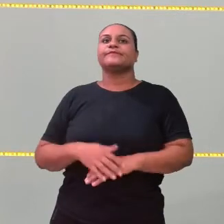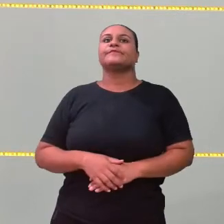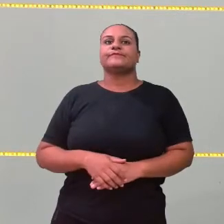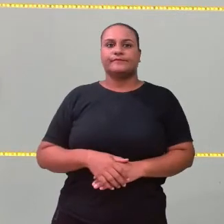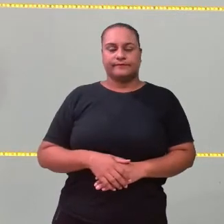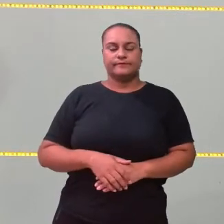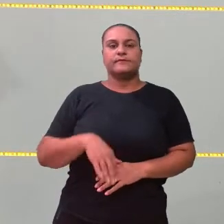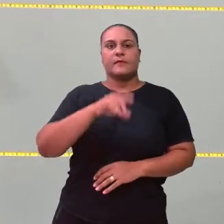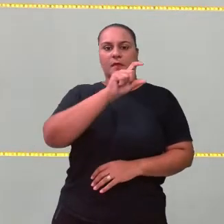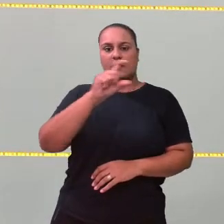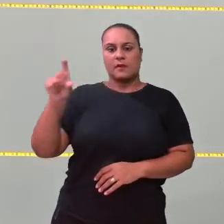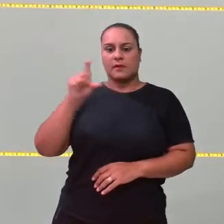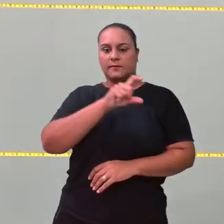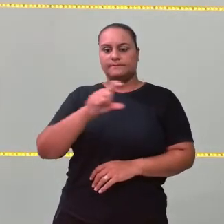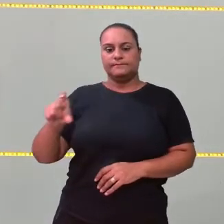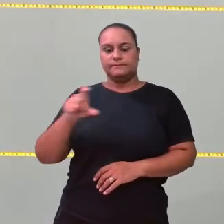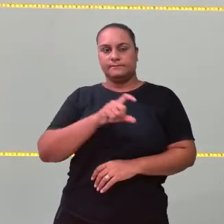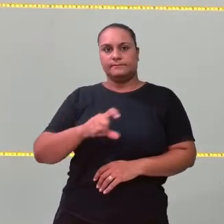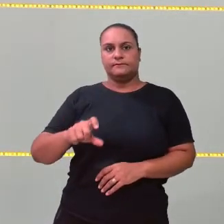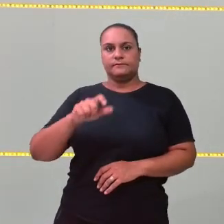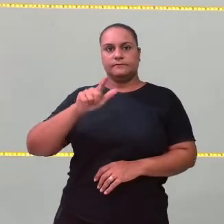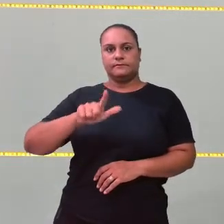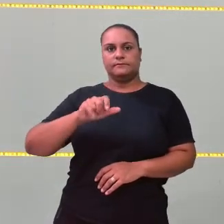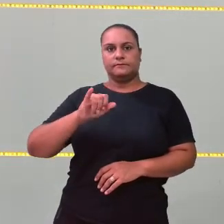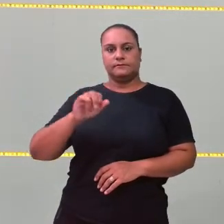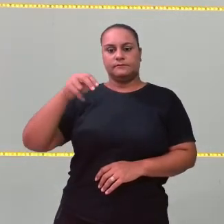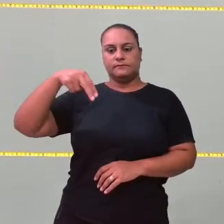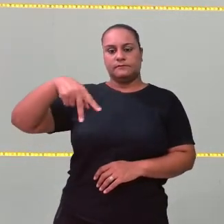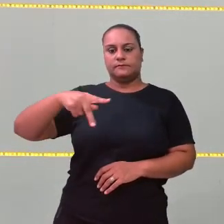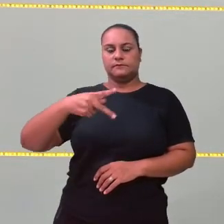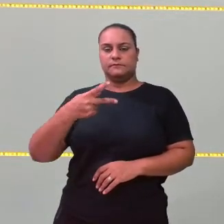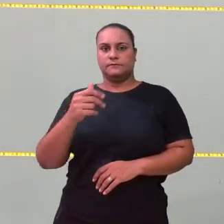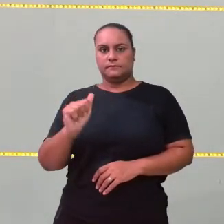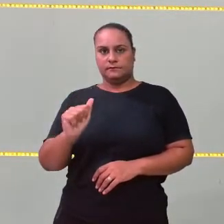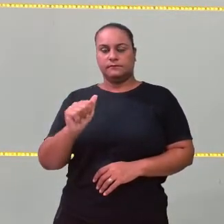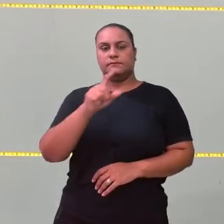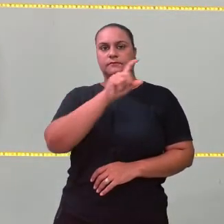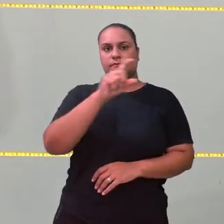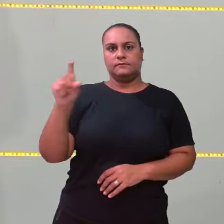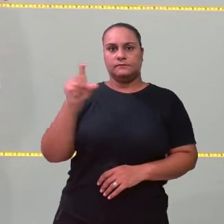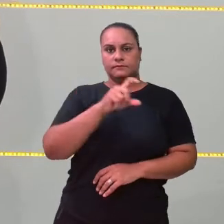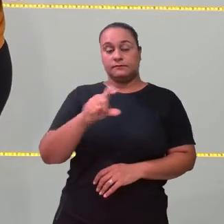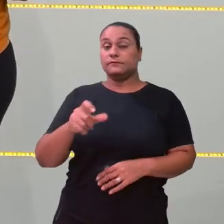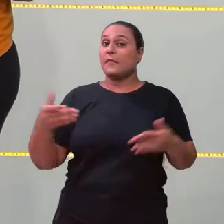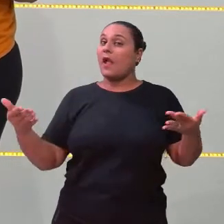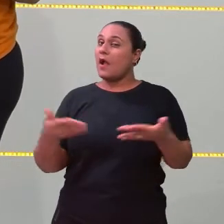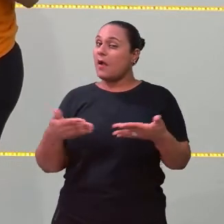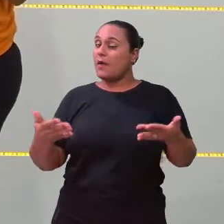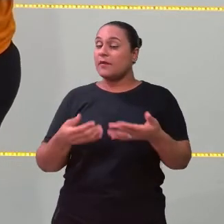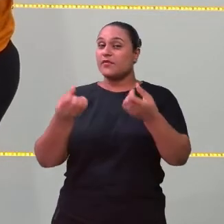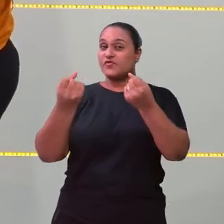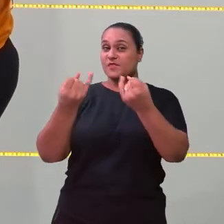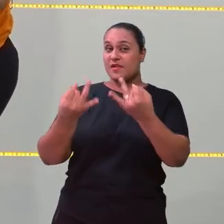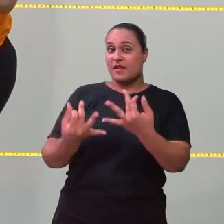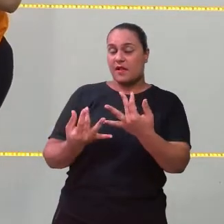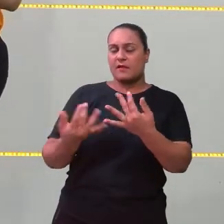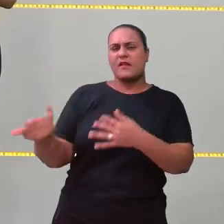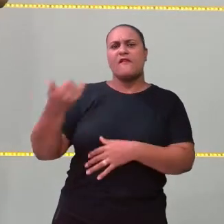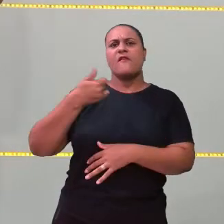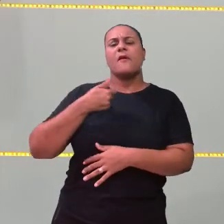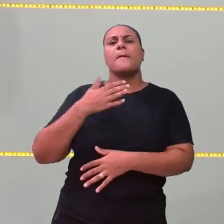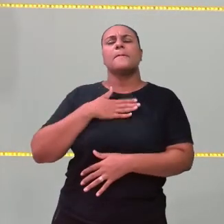que está deitado, né? Na forma horizontal. Agora que eu já dei essa explicação, conta aí para